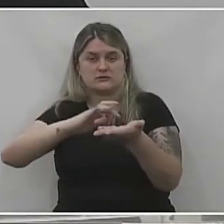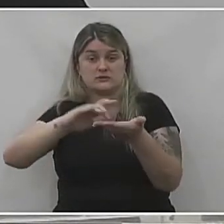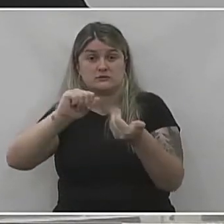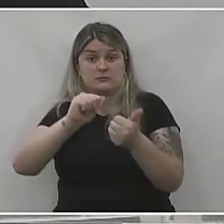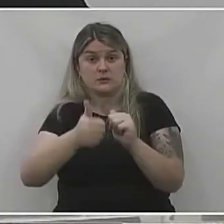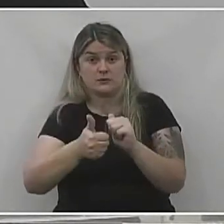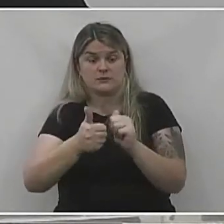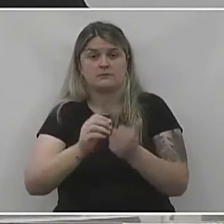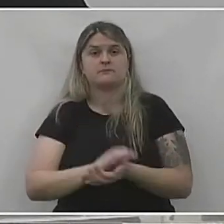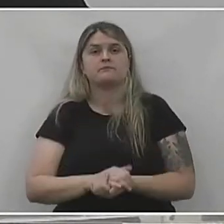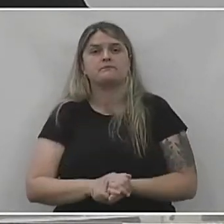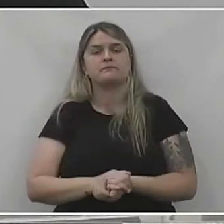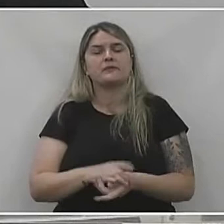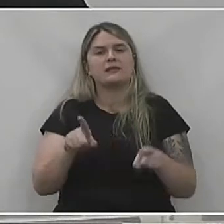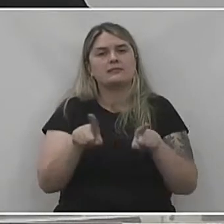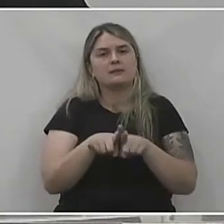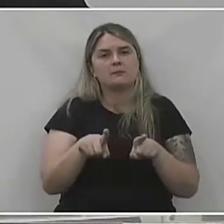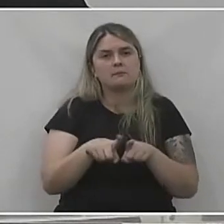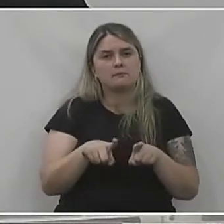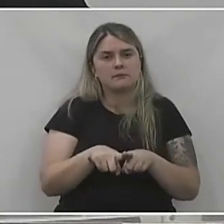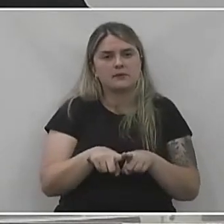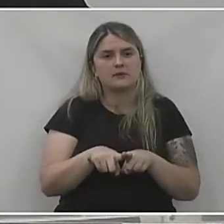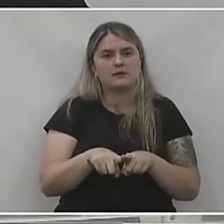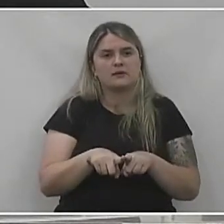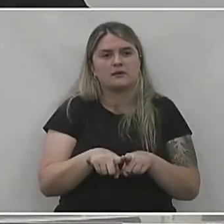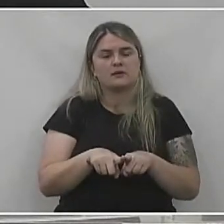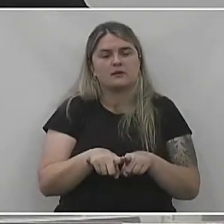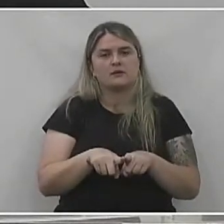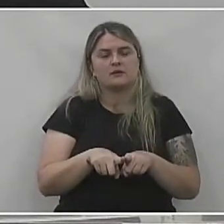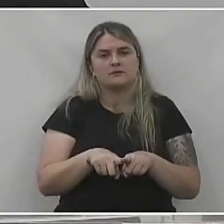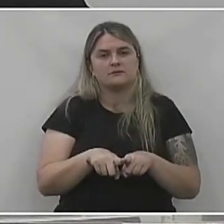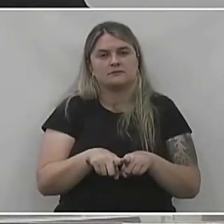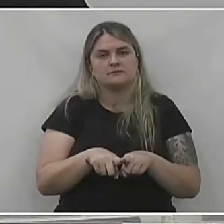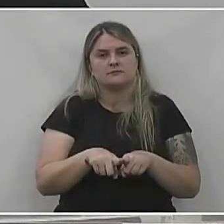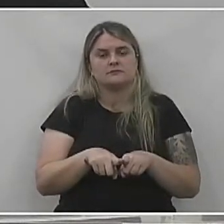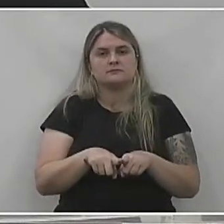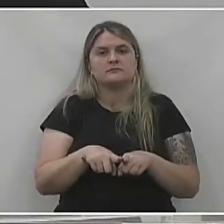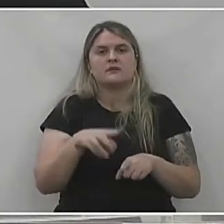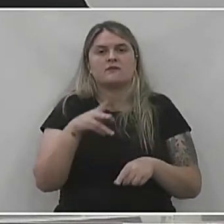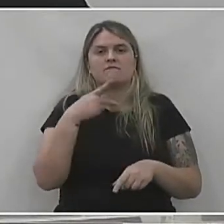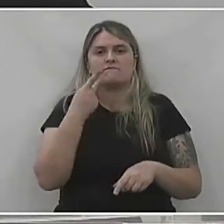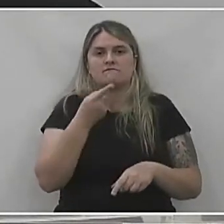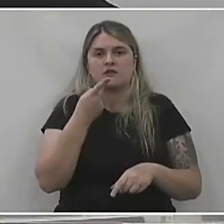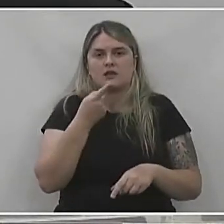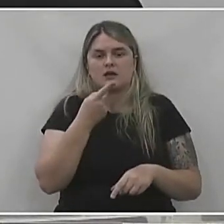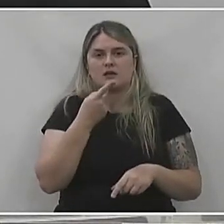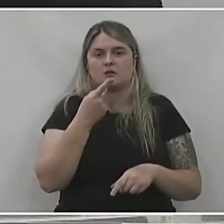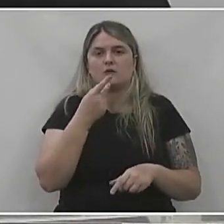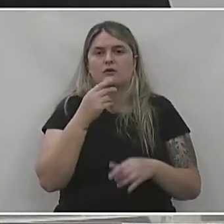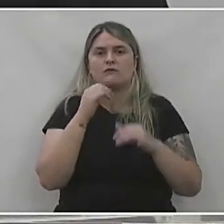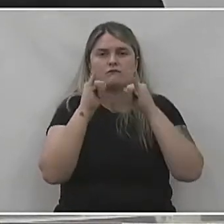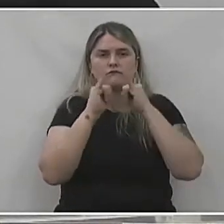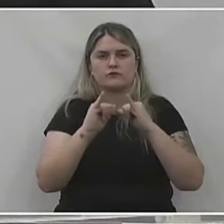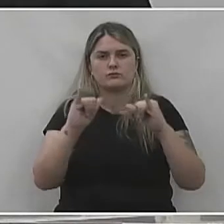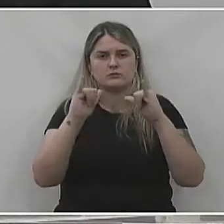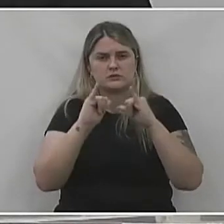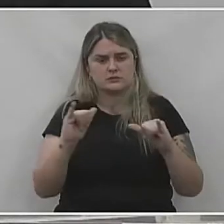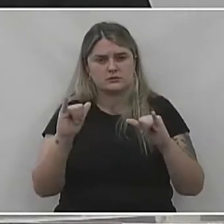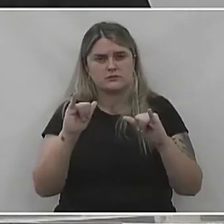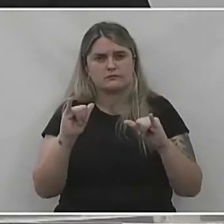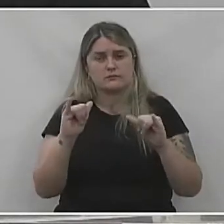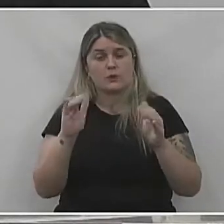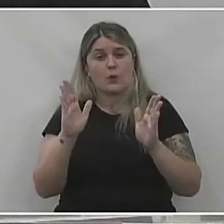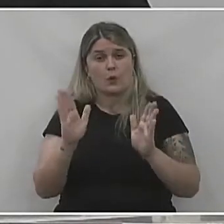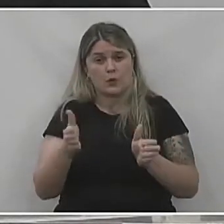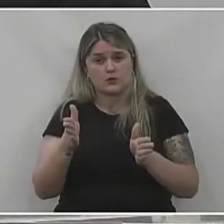esportes é também deixou aqui a respeito da notícia que